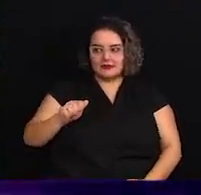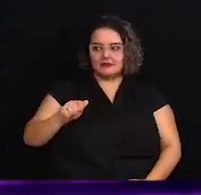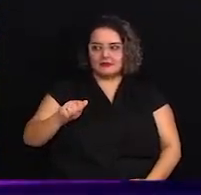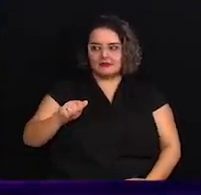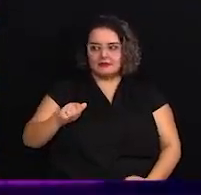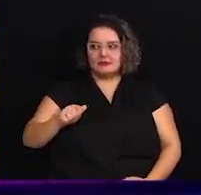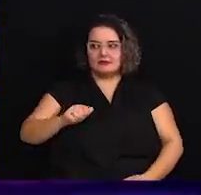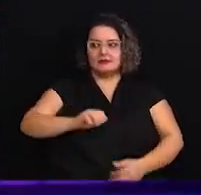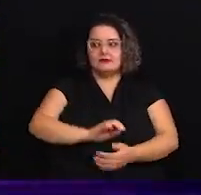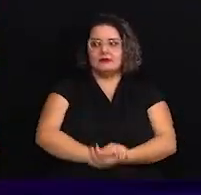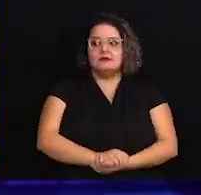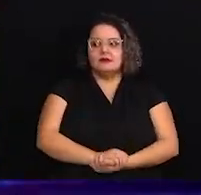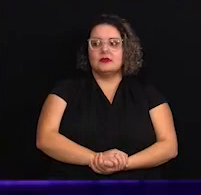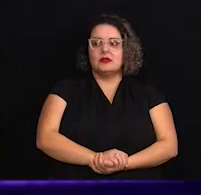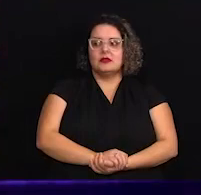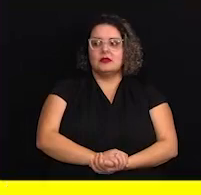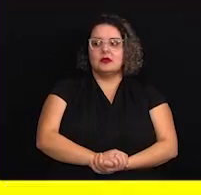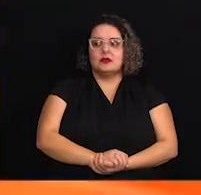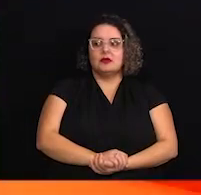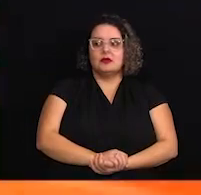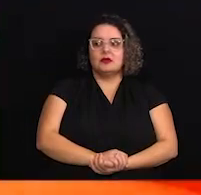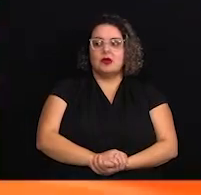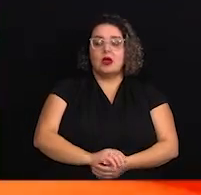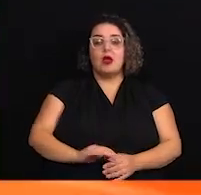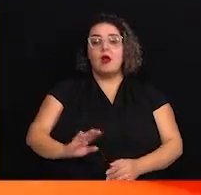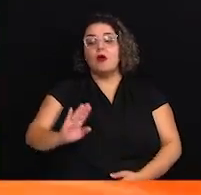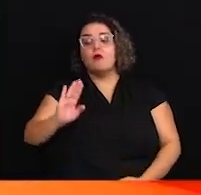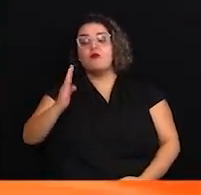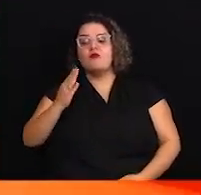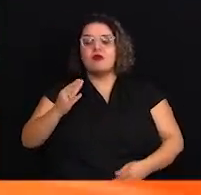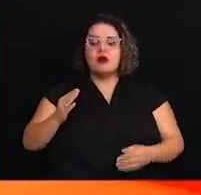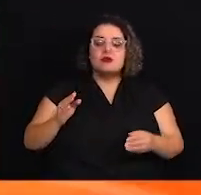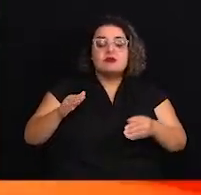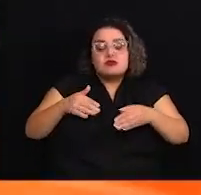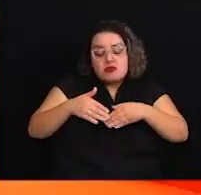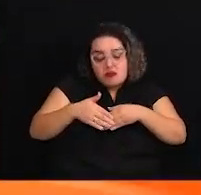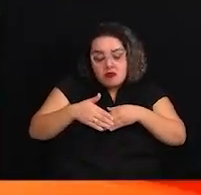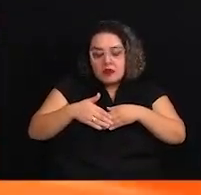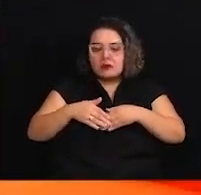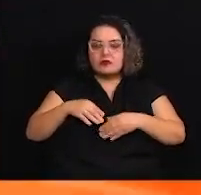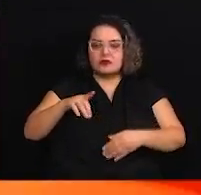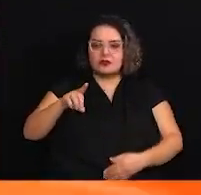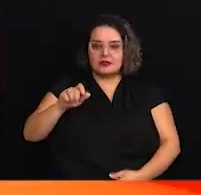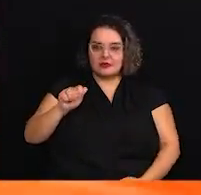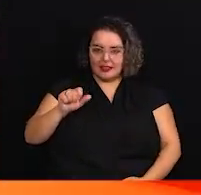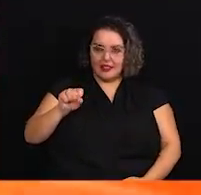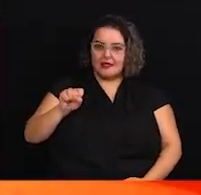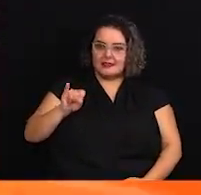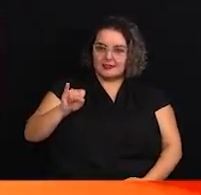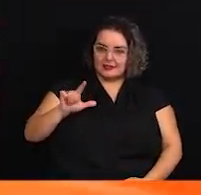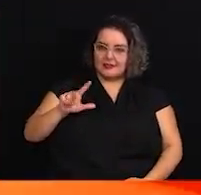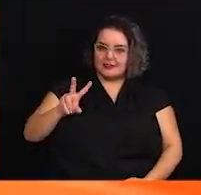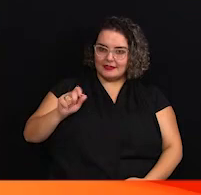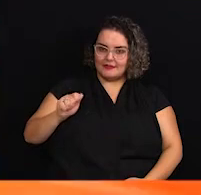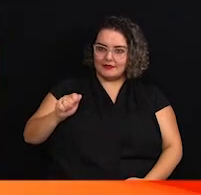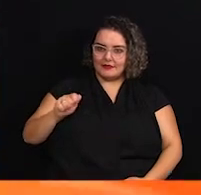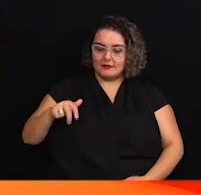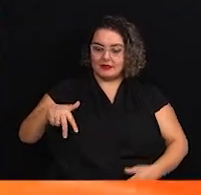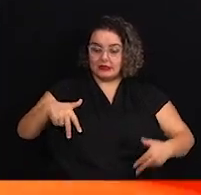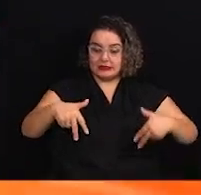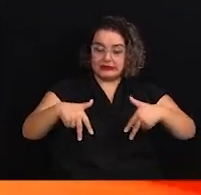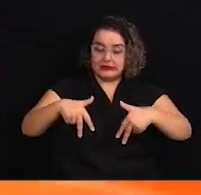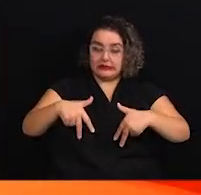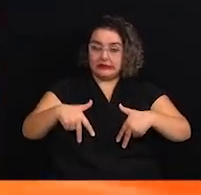é autocomisseração da Silva e o pai é o falso humilde da Silva. Nessa família que tem as suas